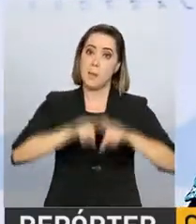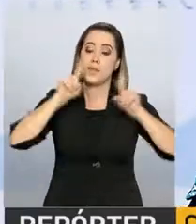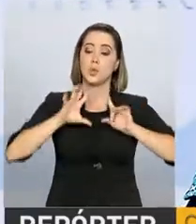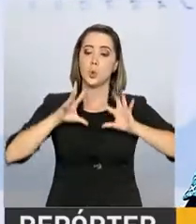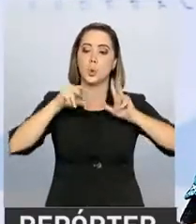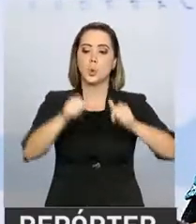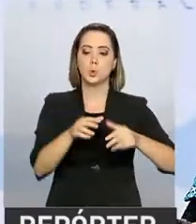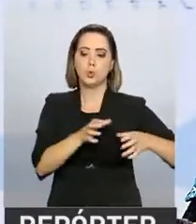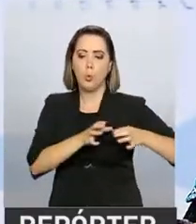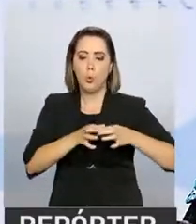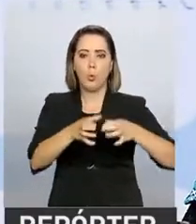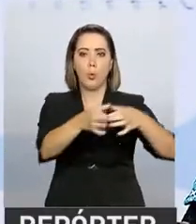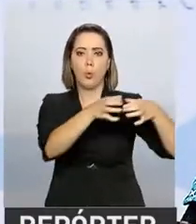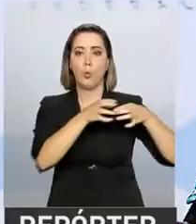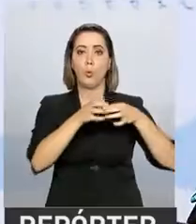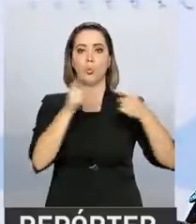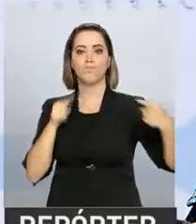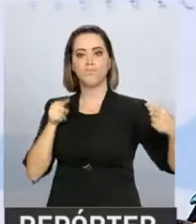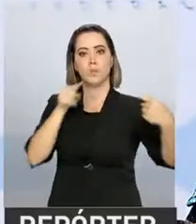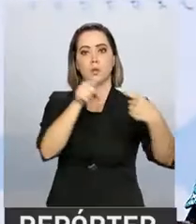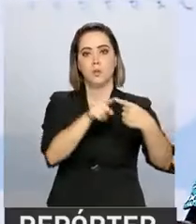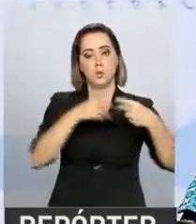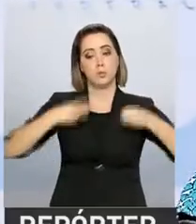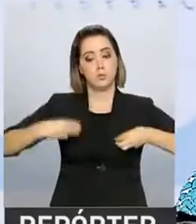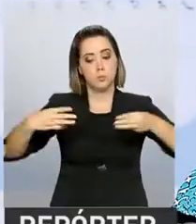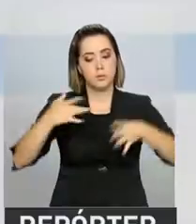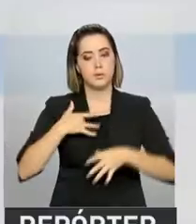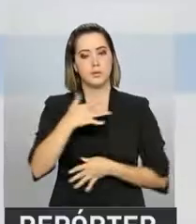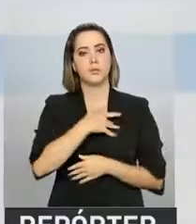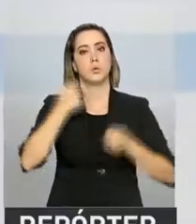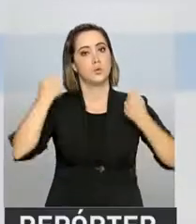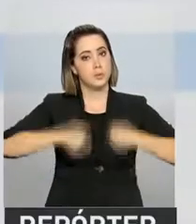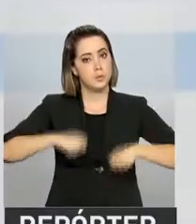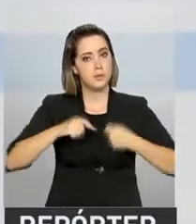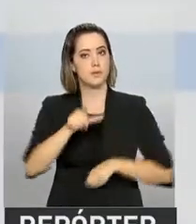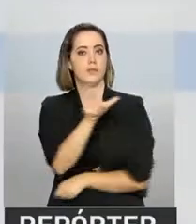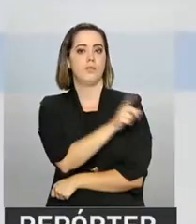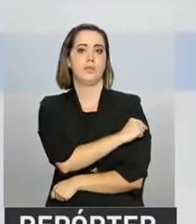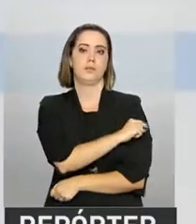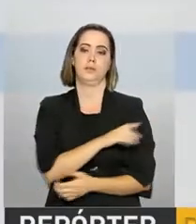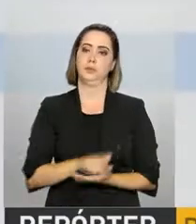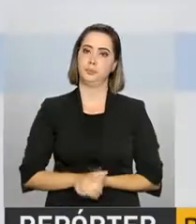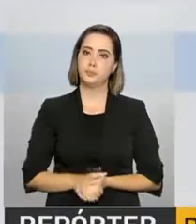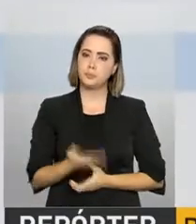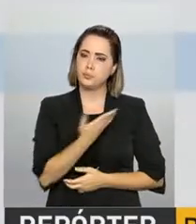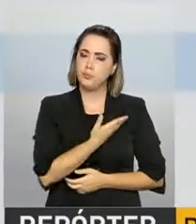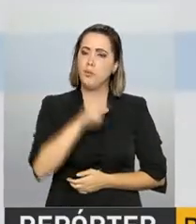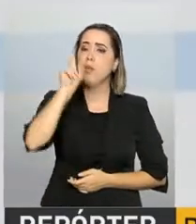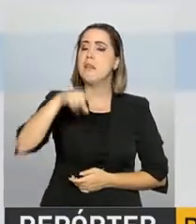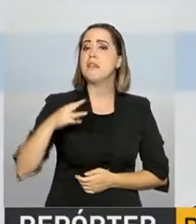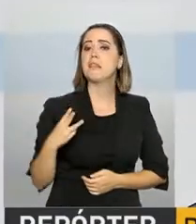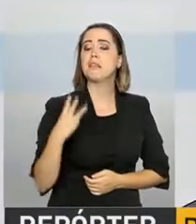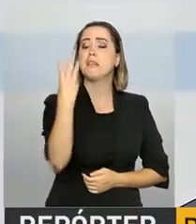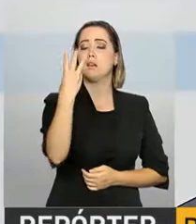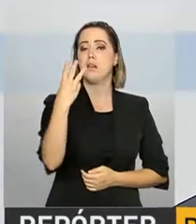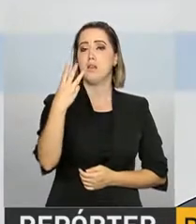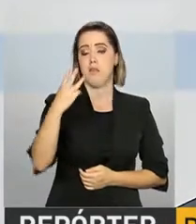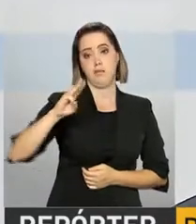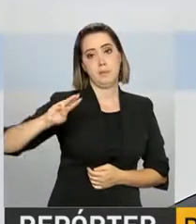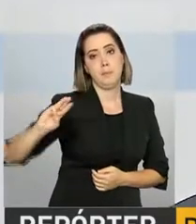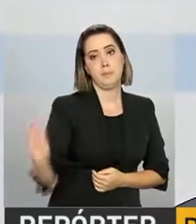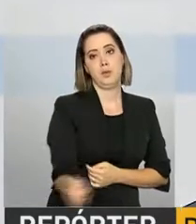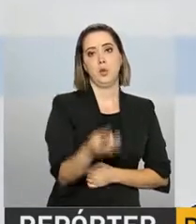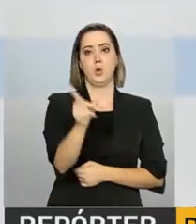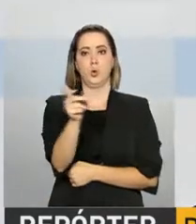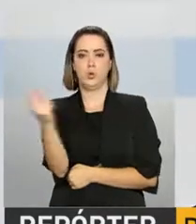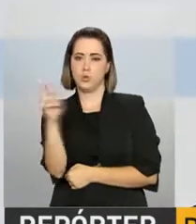público-alvo definido pelo Ministério da Saúde deve receber a vacina. São 3 bilhões e 900 milhões de investimentos anuais